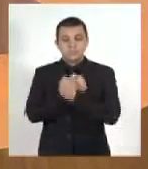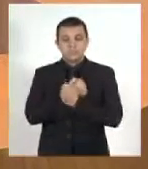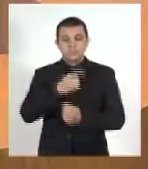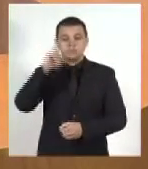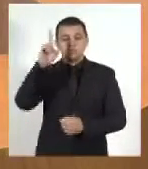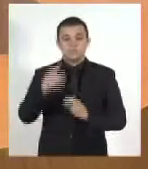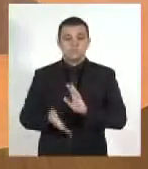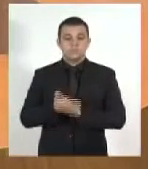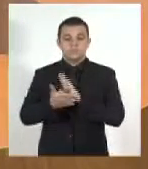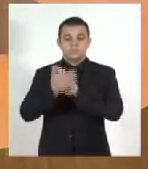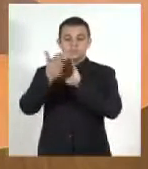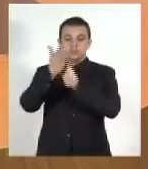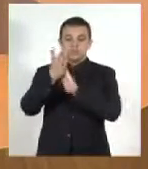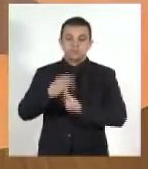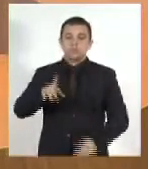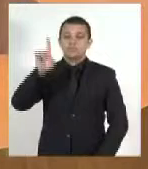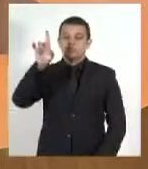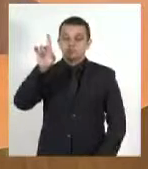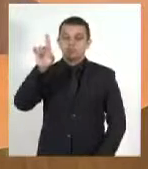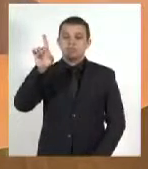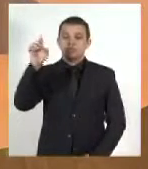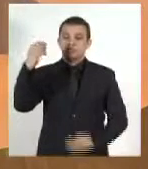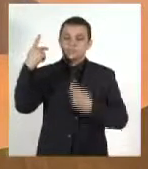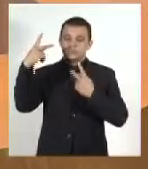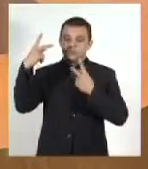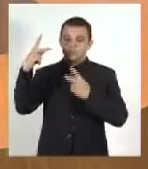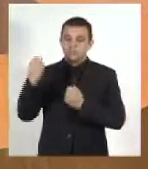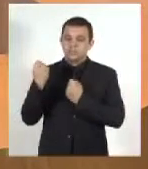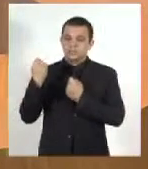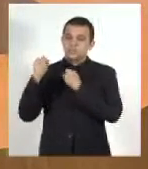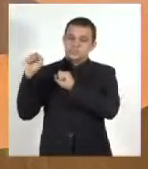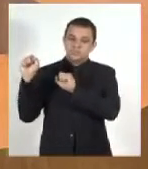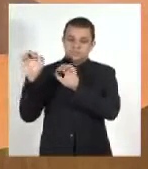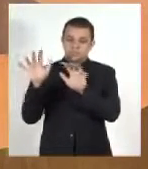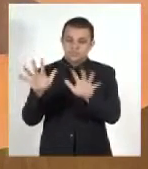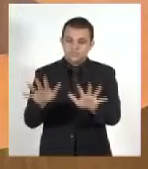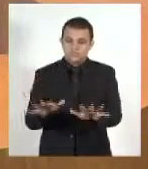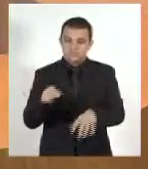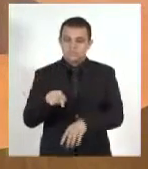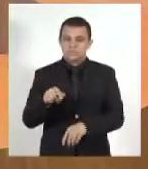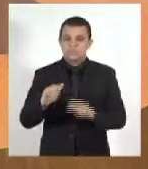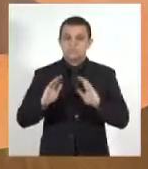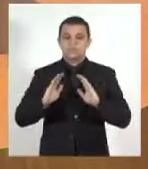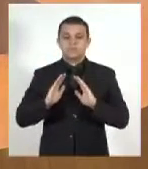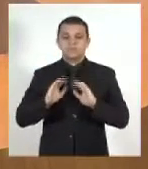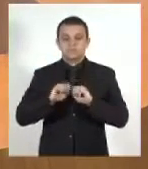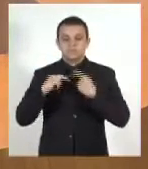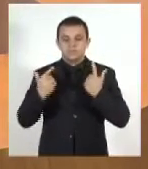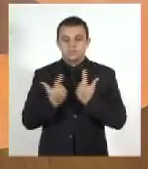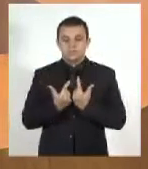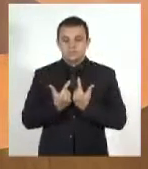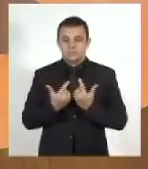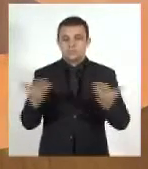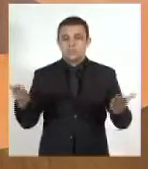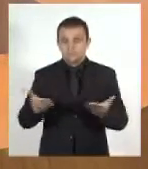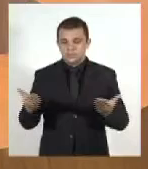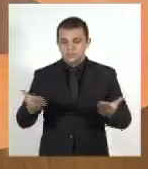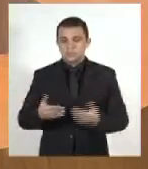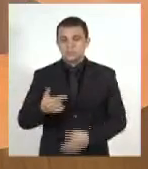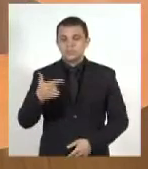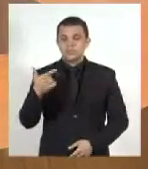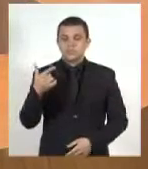louvado, que Deus estenda as suas mãos poderosas sobre esta casa no início desse segundo semestre dessa atual